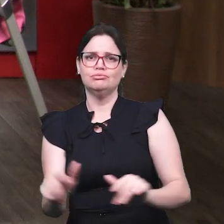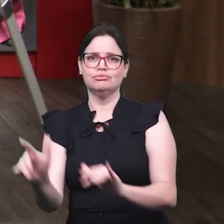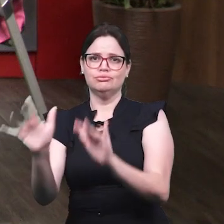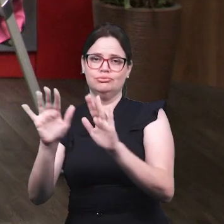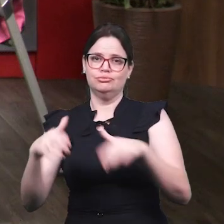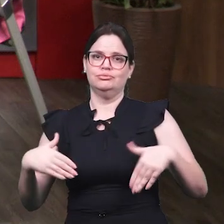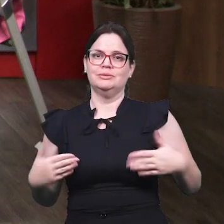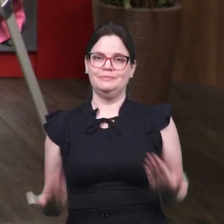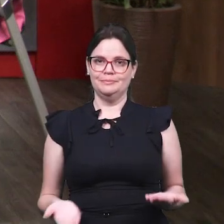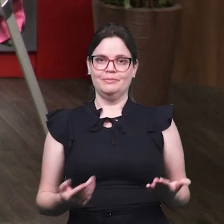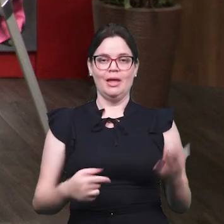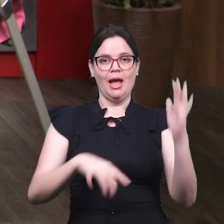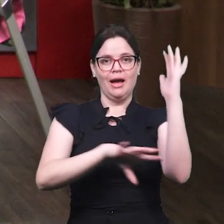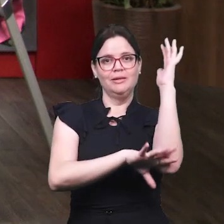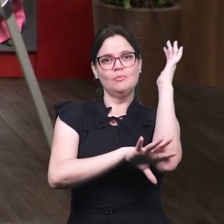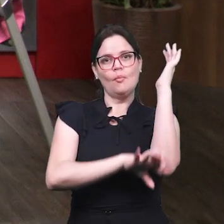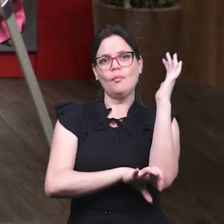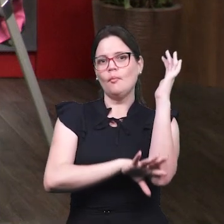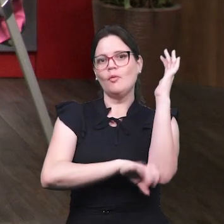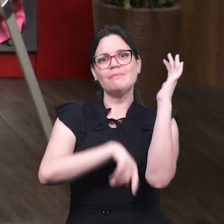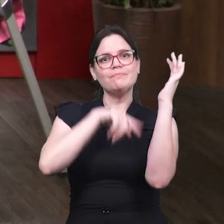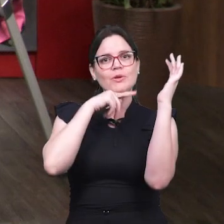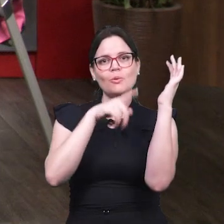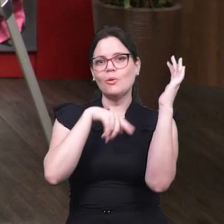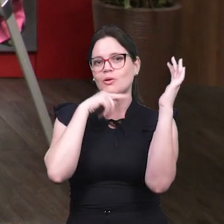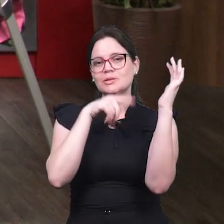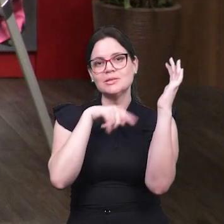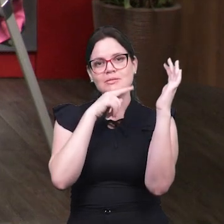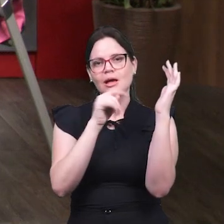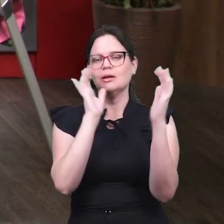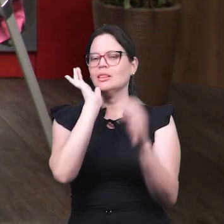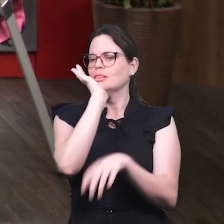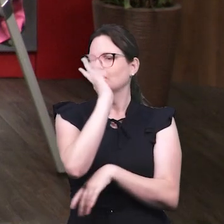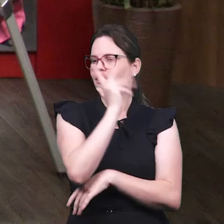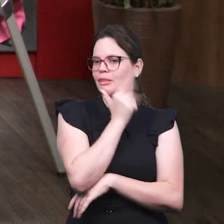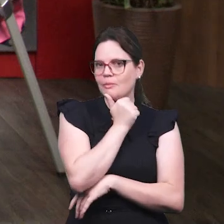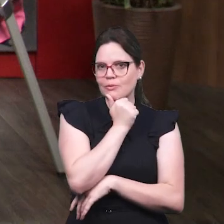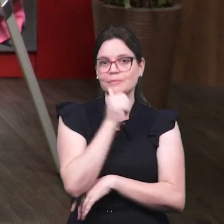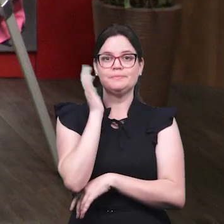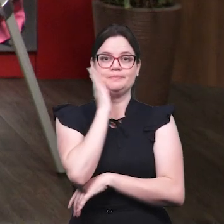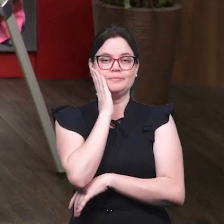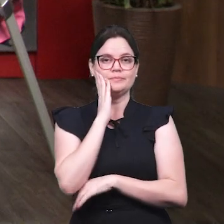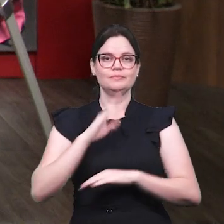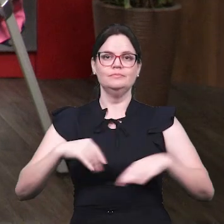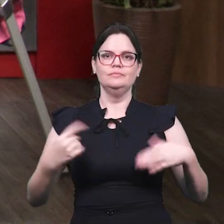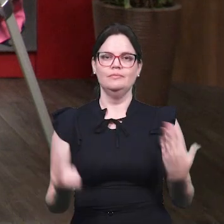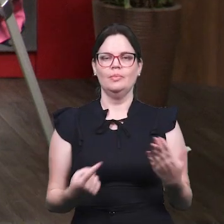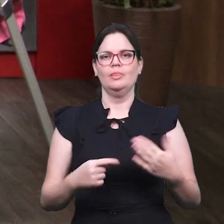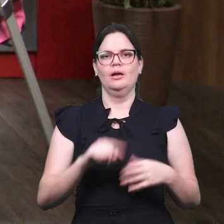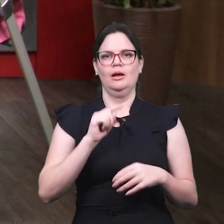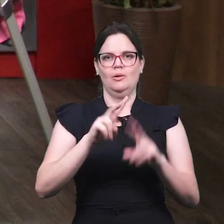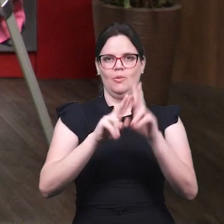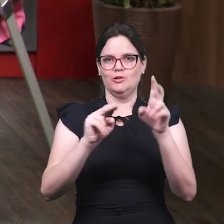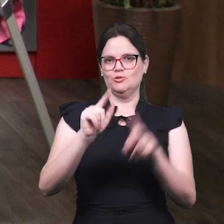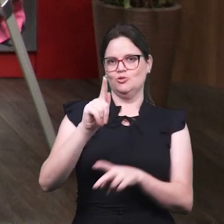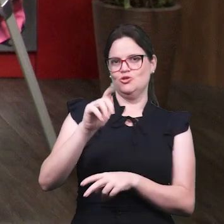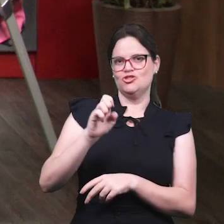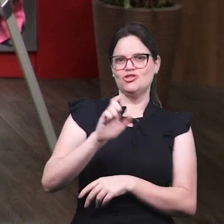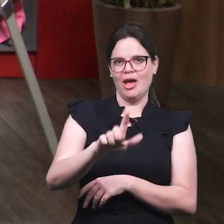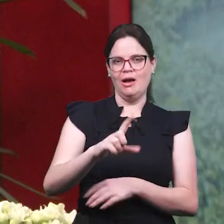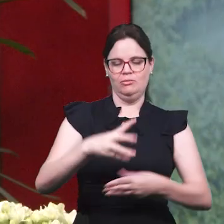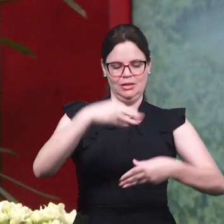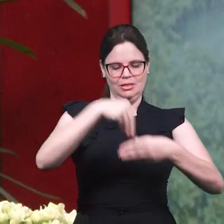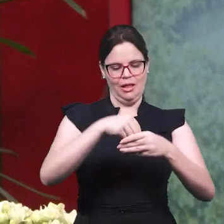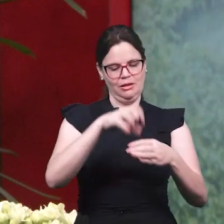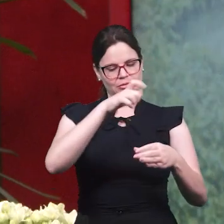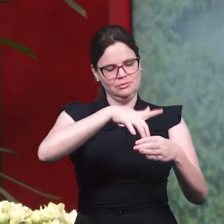desse nutriente pela planta, um processo mais lento, né, e menos eficiente. Então, os hidrogéis são estratégias assim,